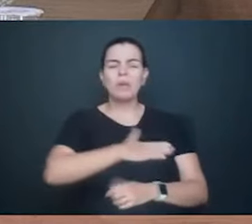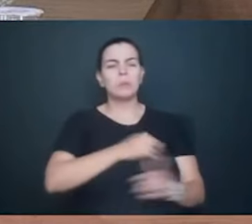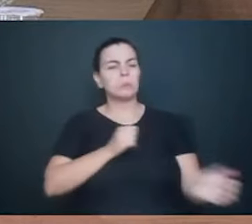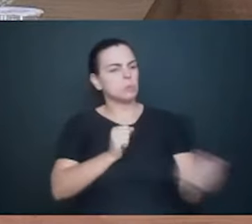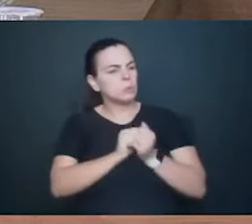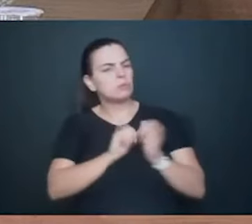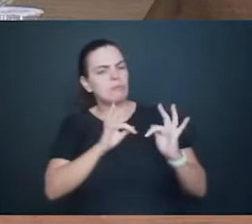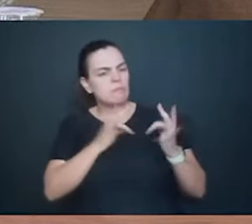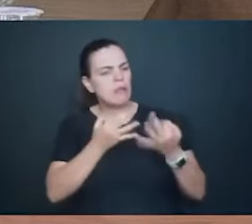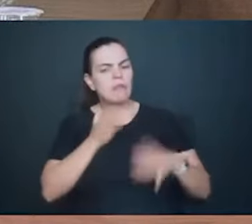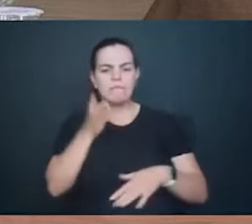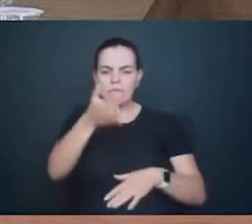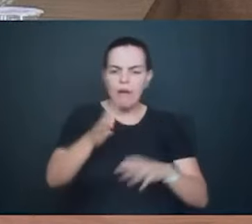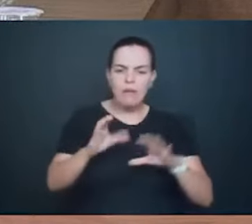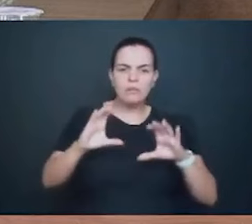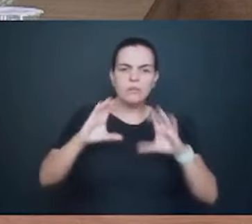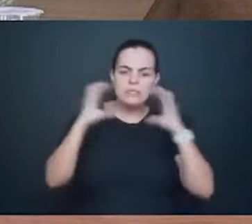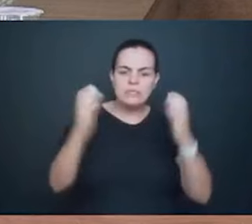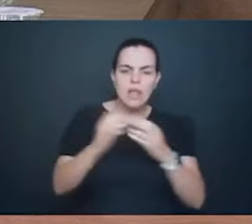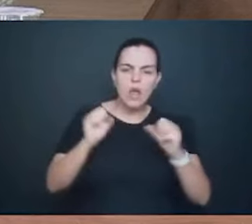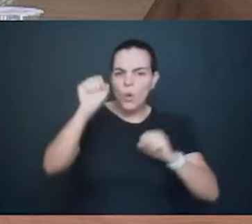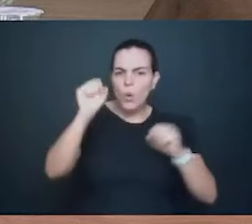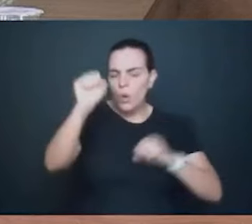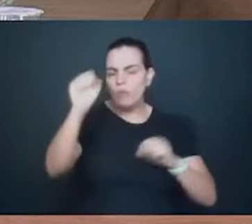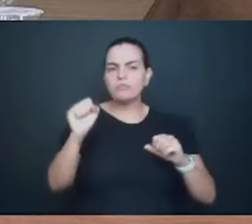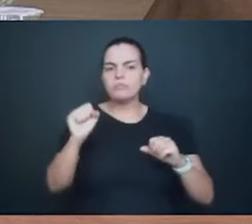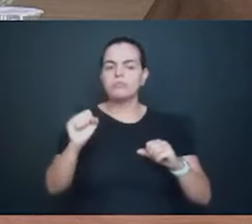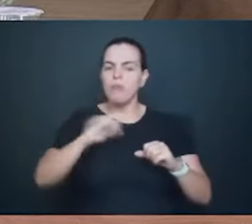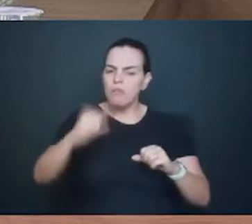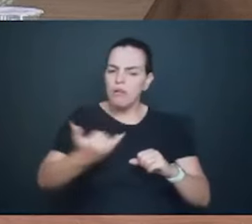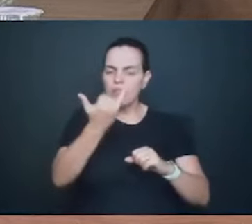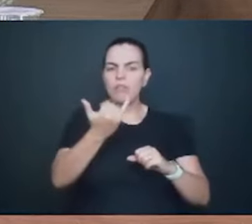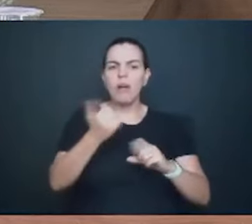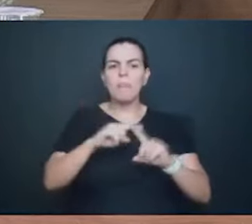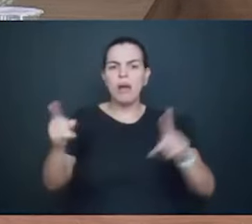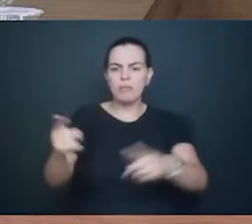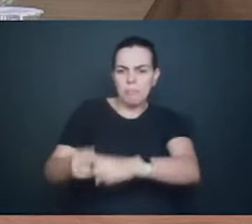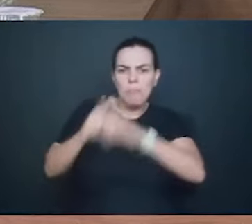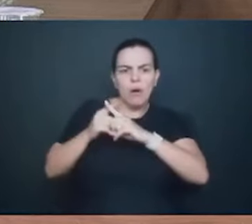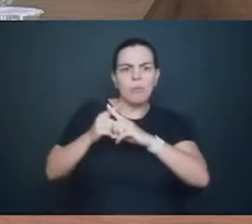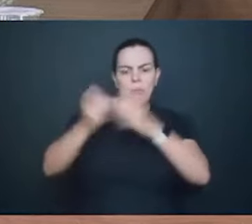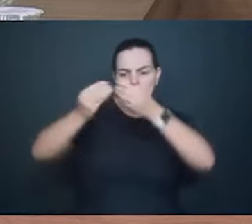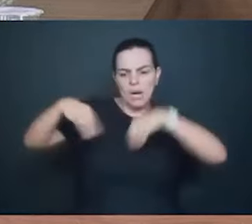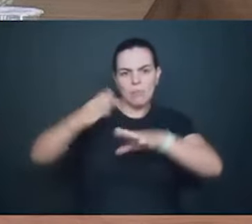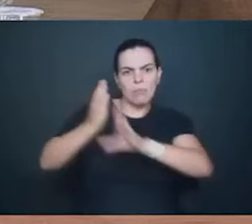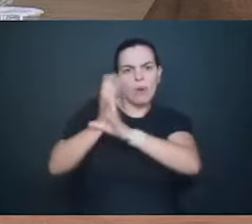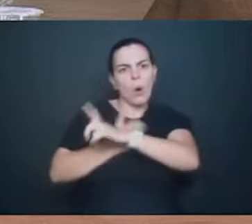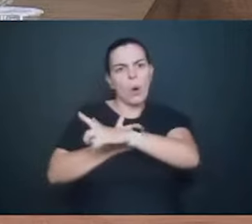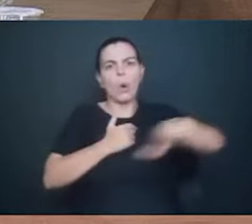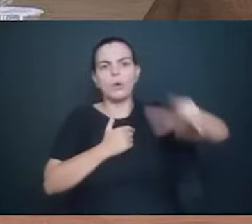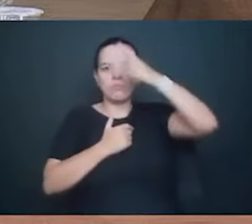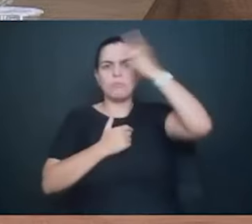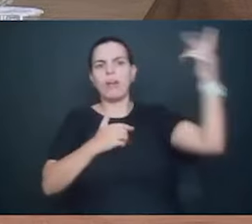Então, fica aqui registrado a minha indignação, a minha contrariedade com relação a essa decisão e o meu desejo de que o Poder Judiciário possa rever